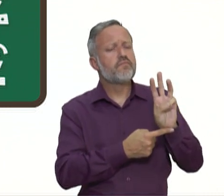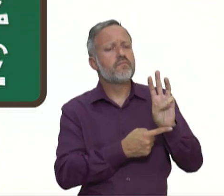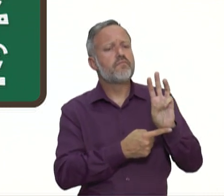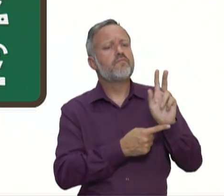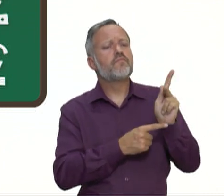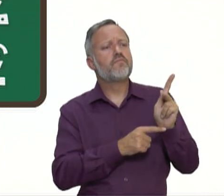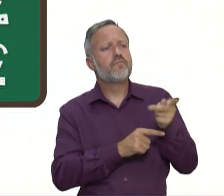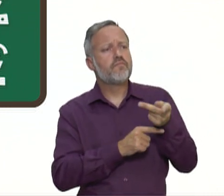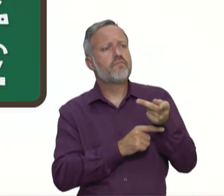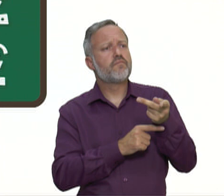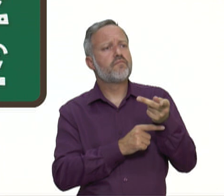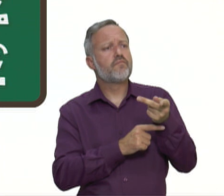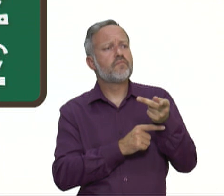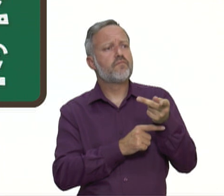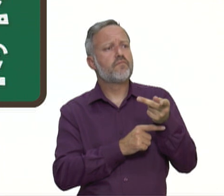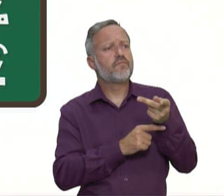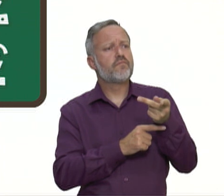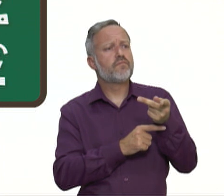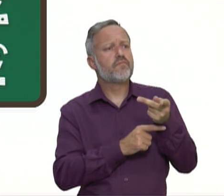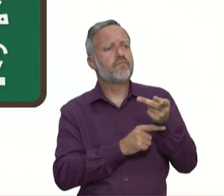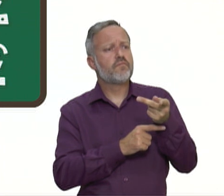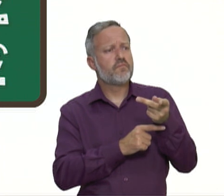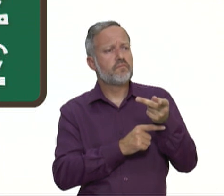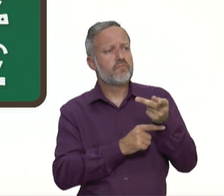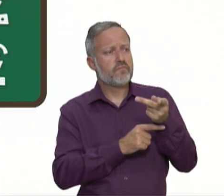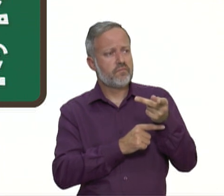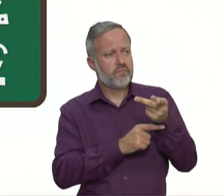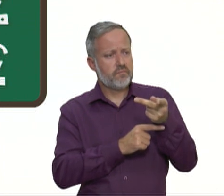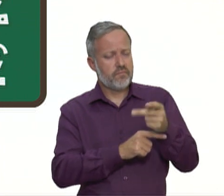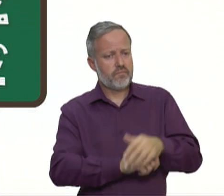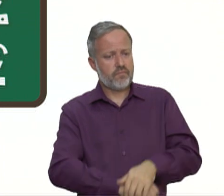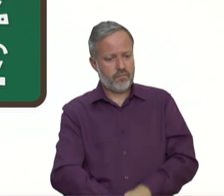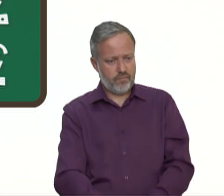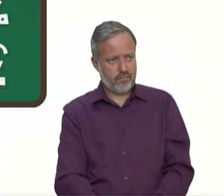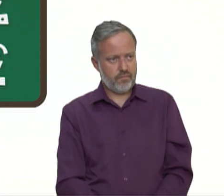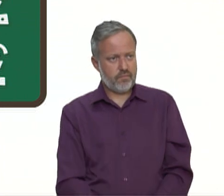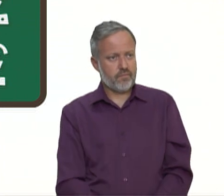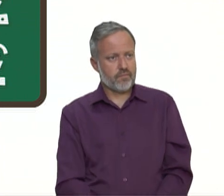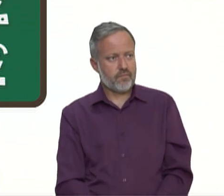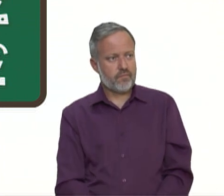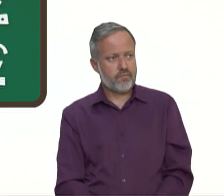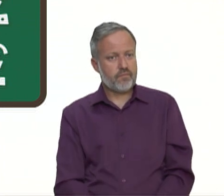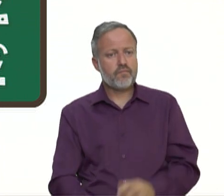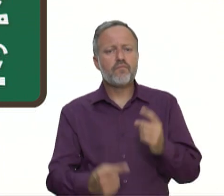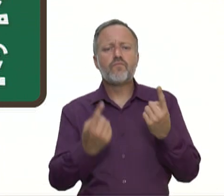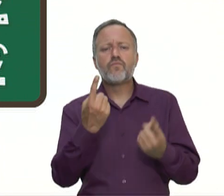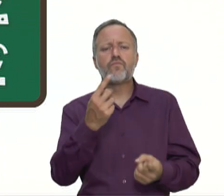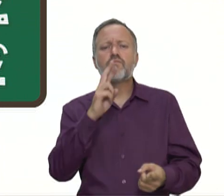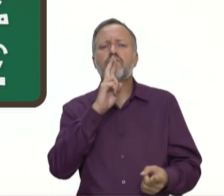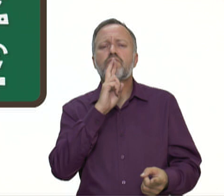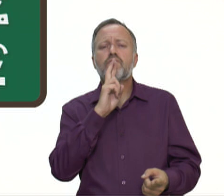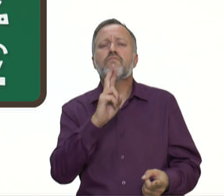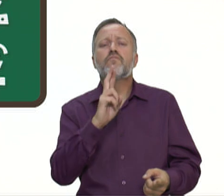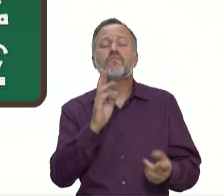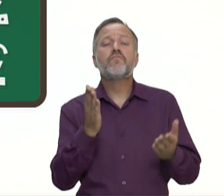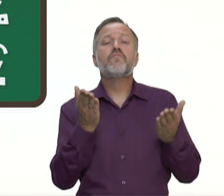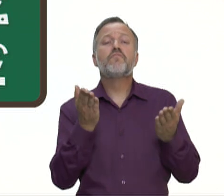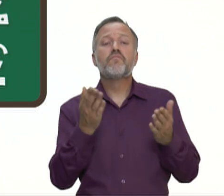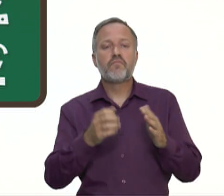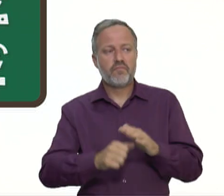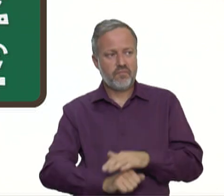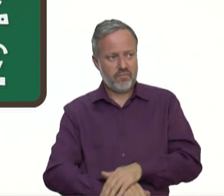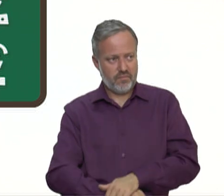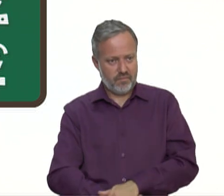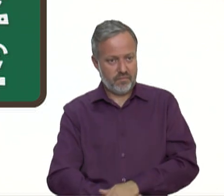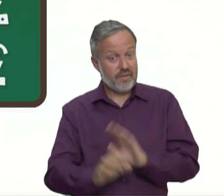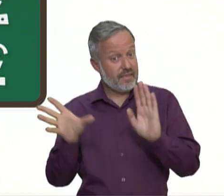right. Letra A se está correto. Letter B, wrong. B se estiver errada. Tempo para você responder.